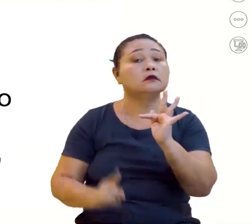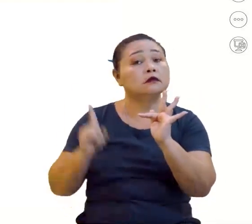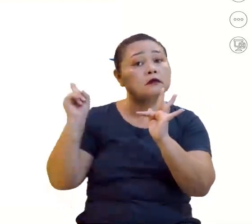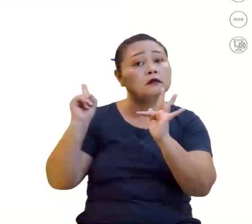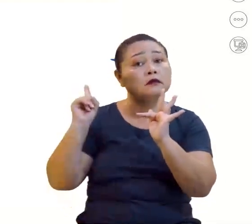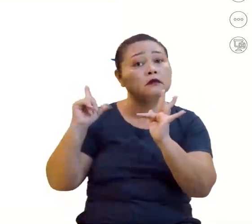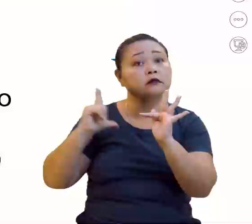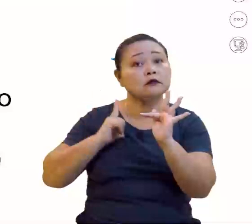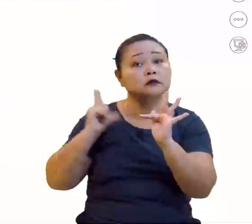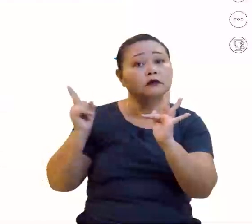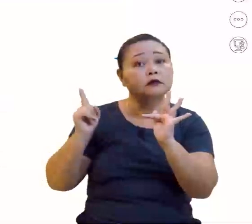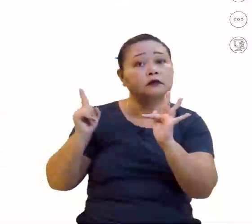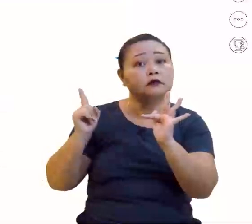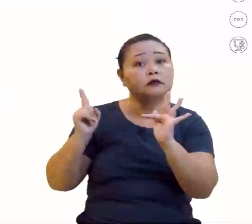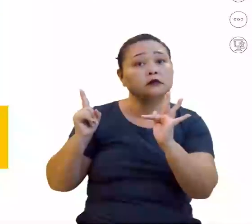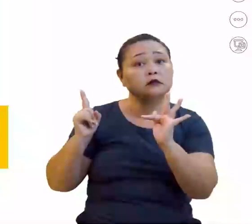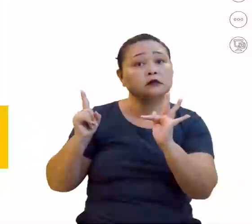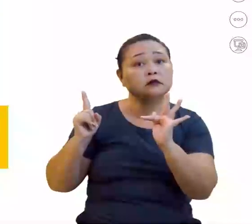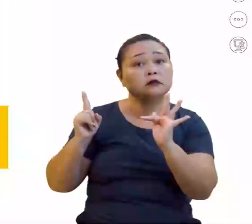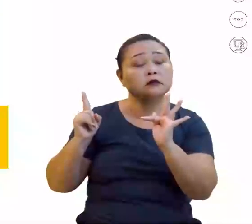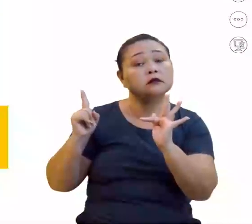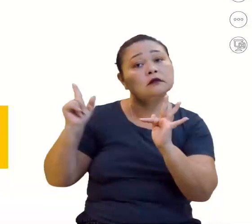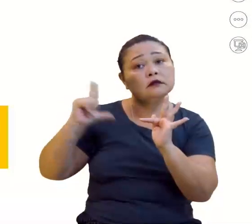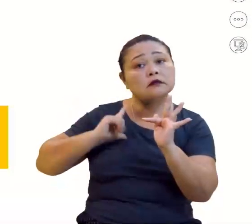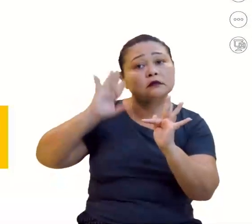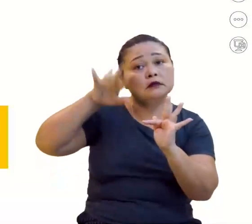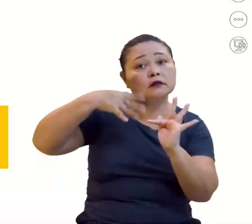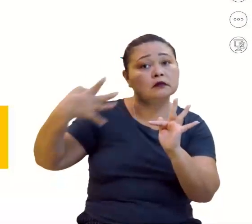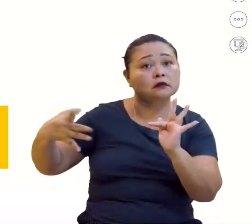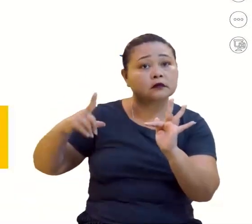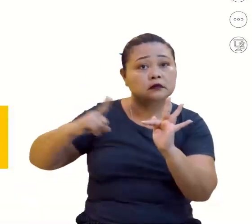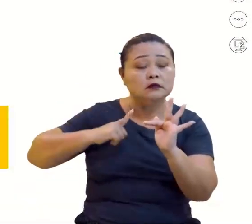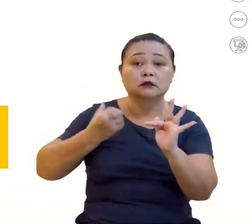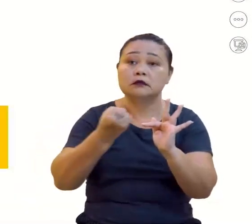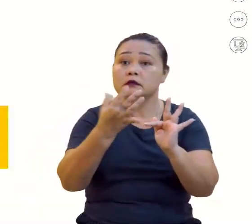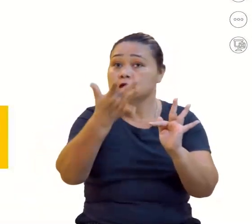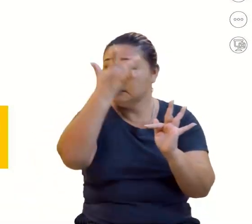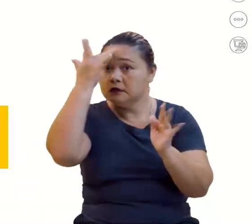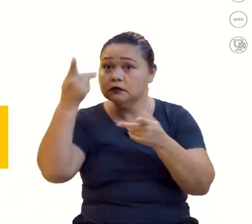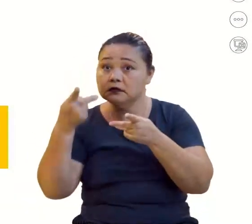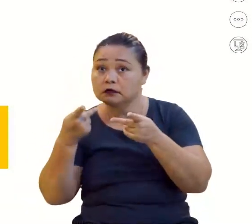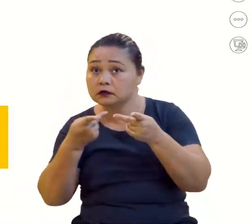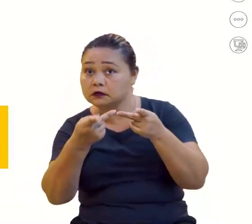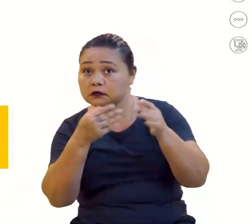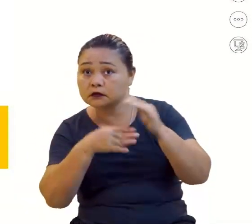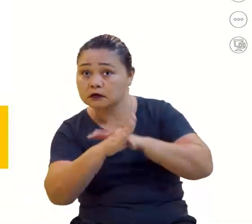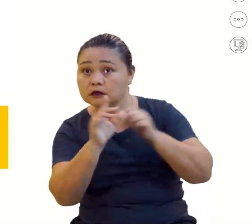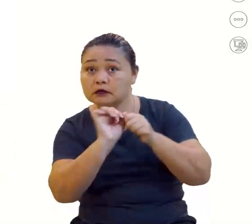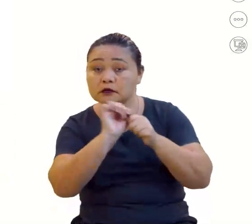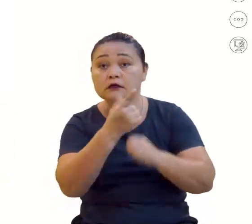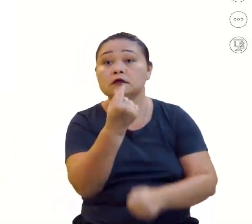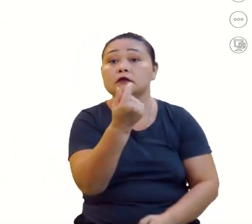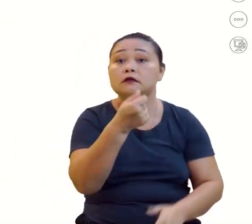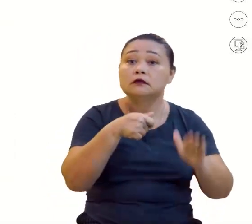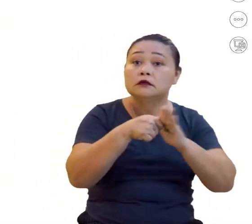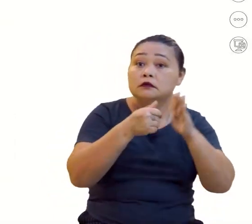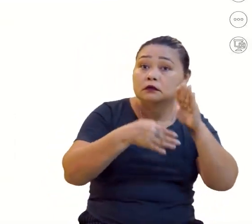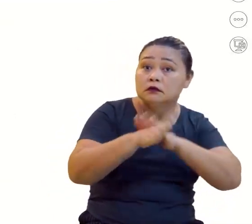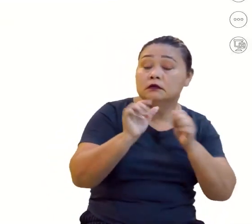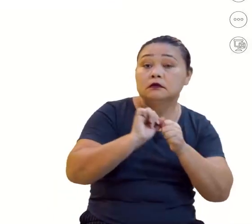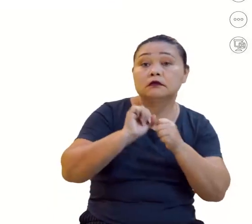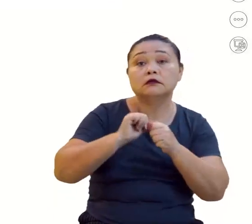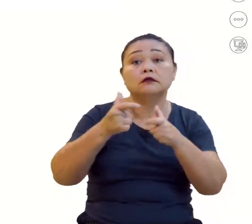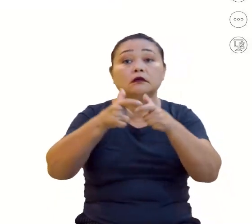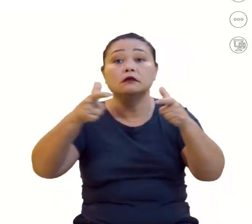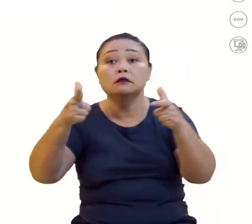3 grandezas, né? Isso. Vou voltar aqui um pouquinho. A gente tem a quantidade de visitantes, a gente tem o valor do ingresso e a gente tem a arrecadação. Isso. E esse